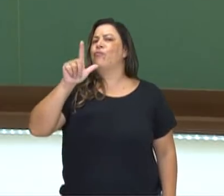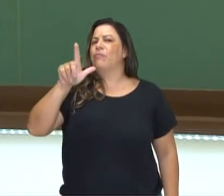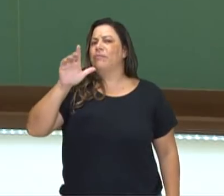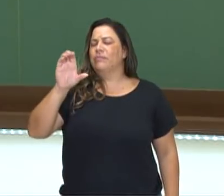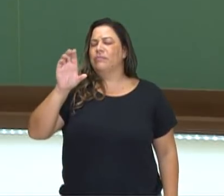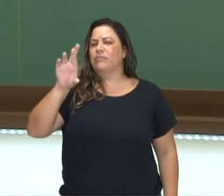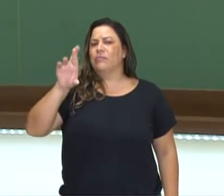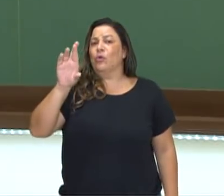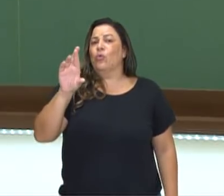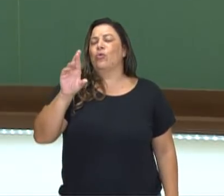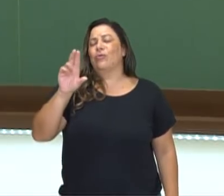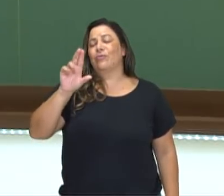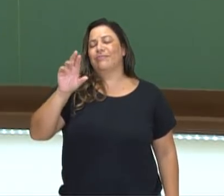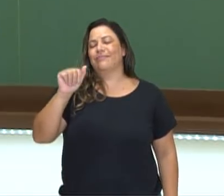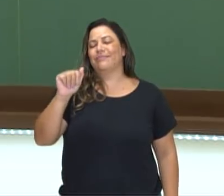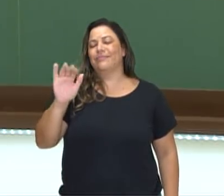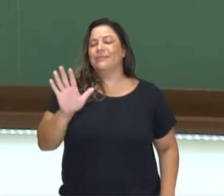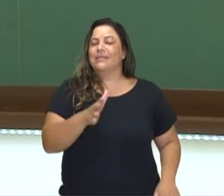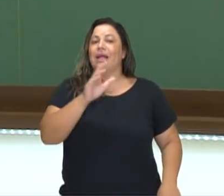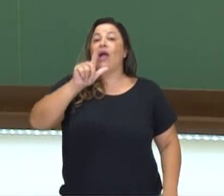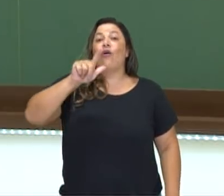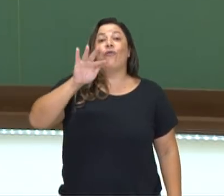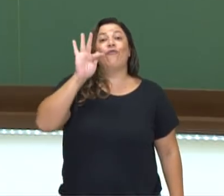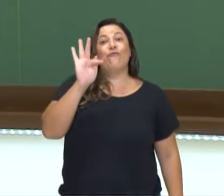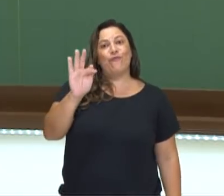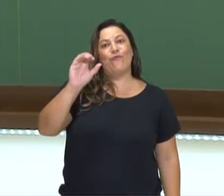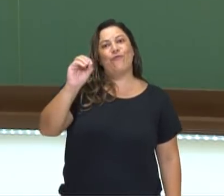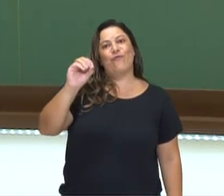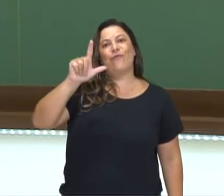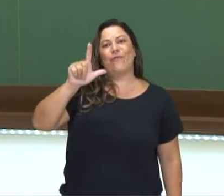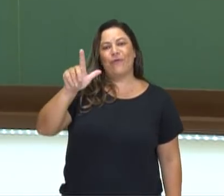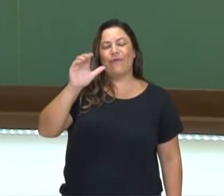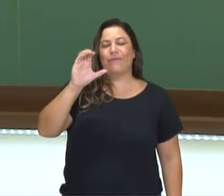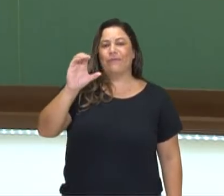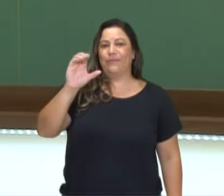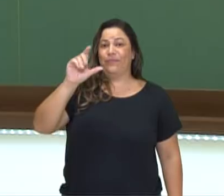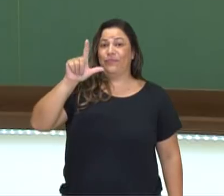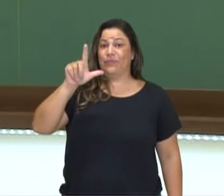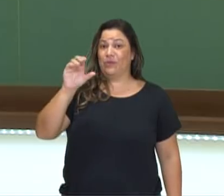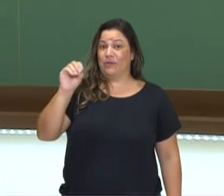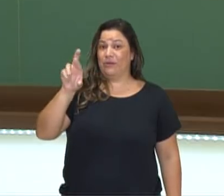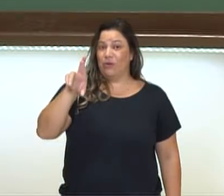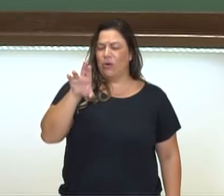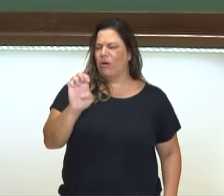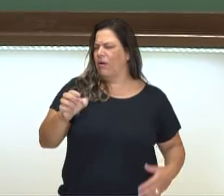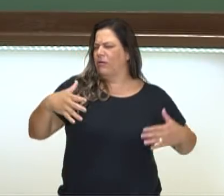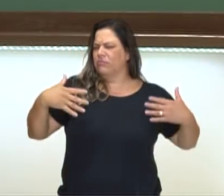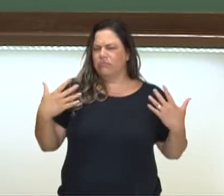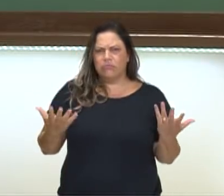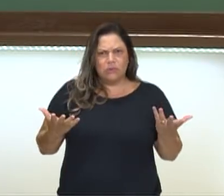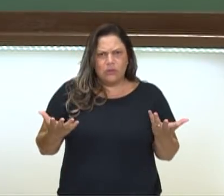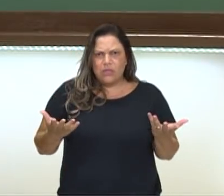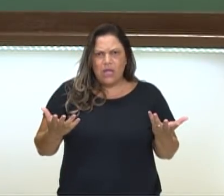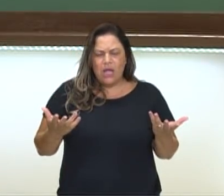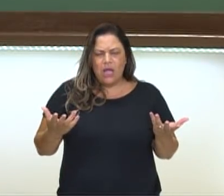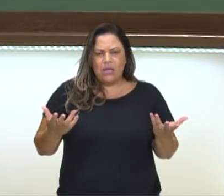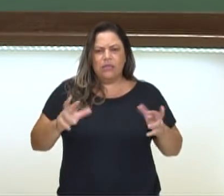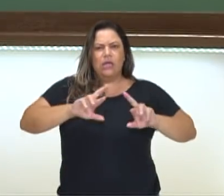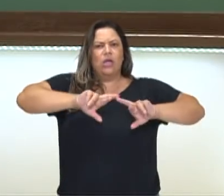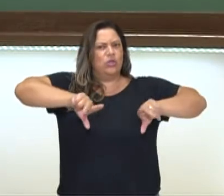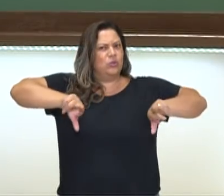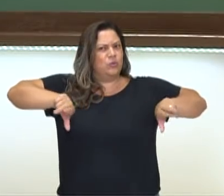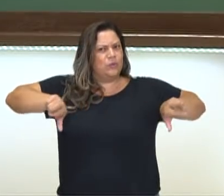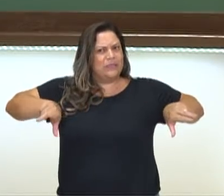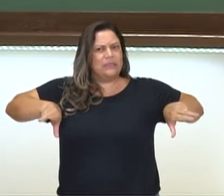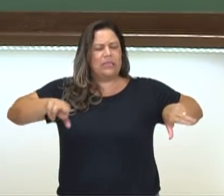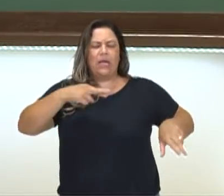poucas palavras o que é o folclore? Qual a relação entre folclore e diversidade religiosa?